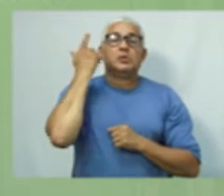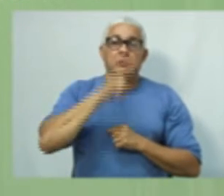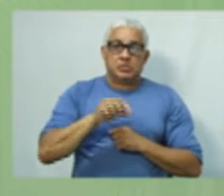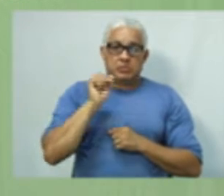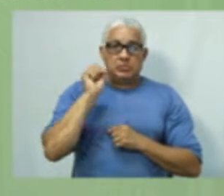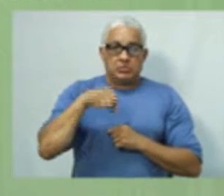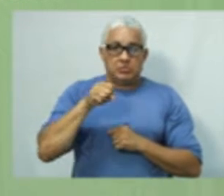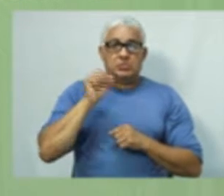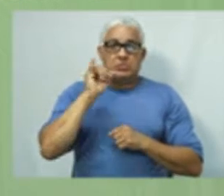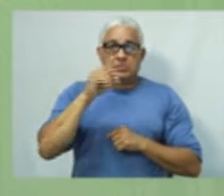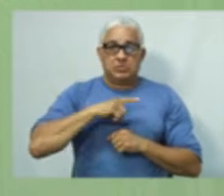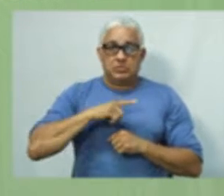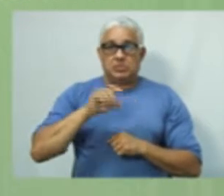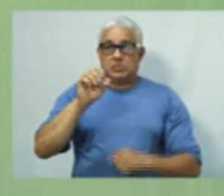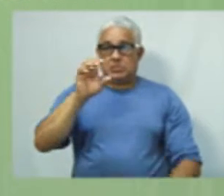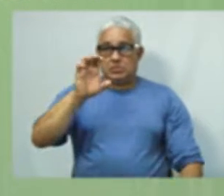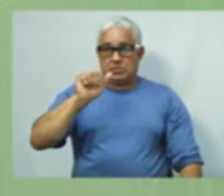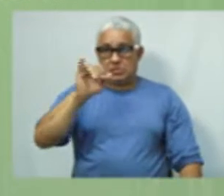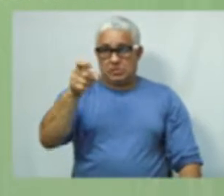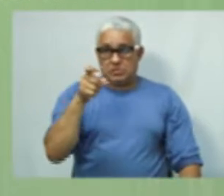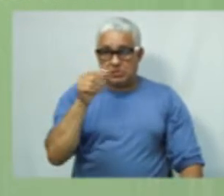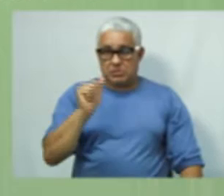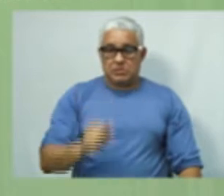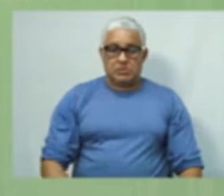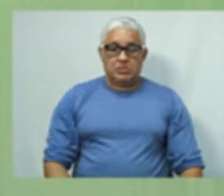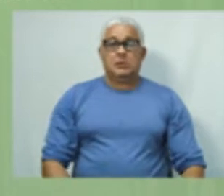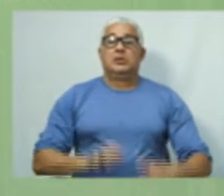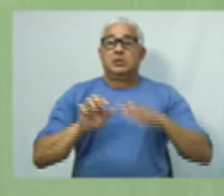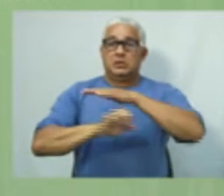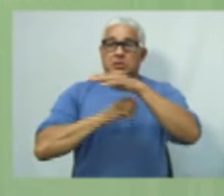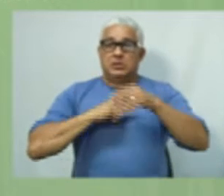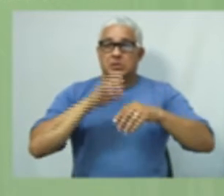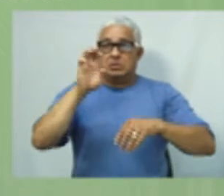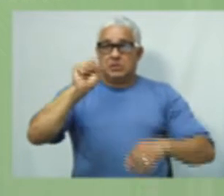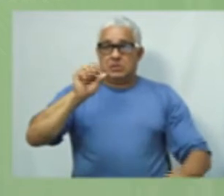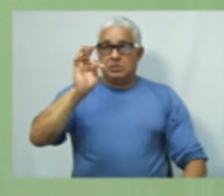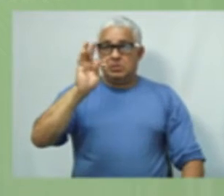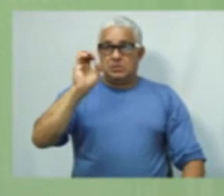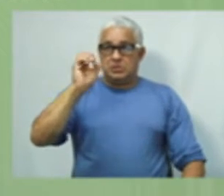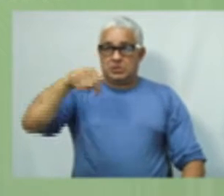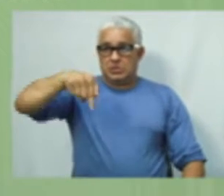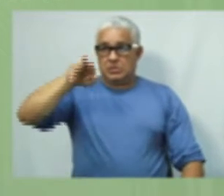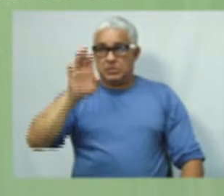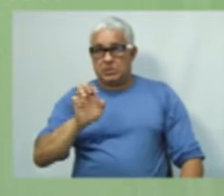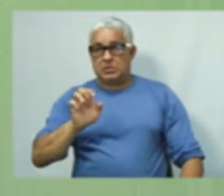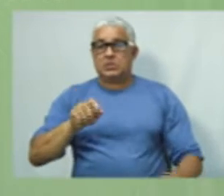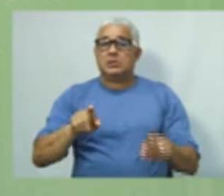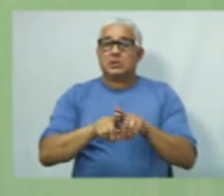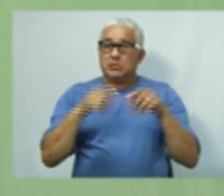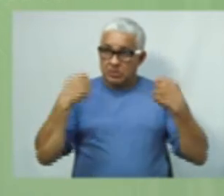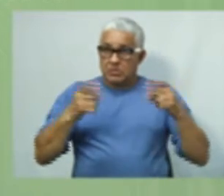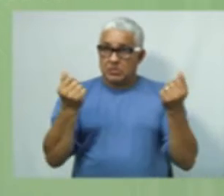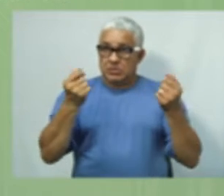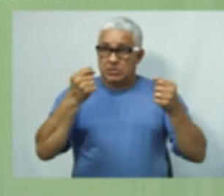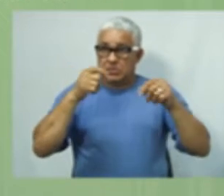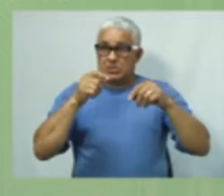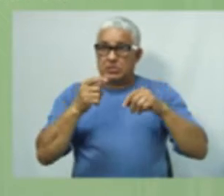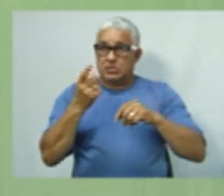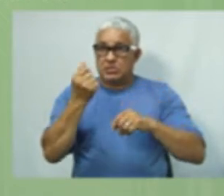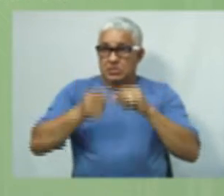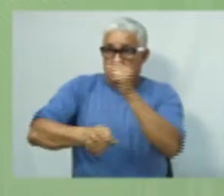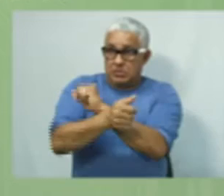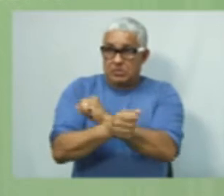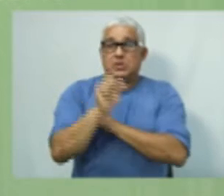se ela tem caixa, né? Toda empresa que mantém estoque de matéria-prima ou de mercadorias precisa de recursos para